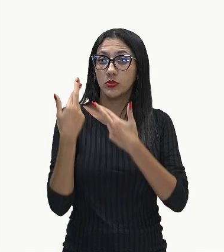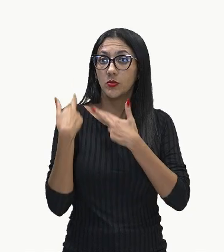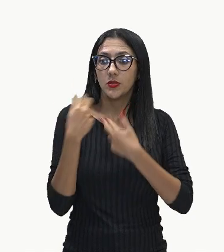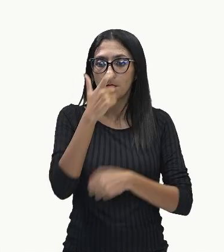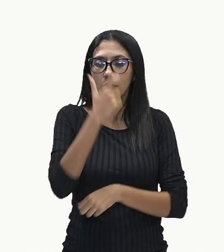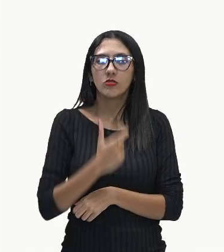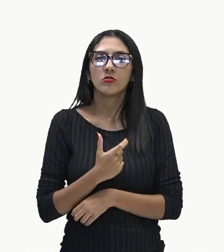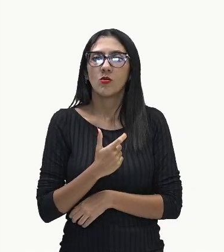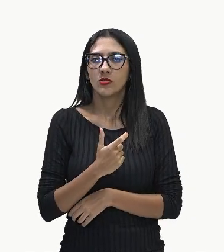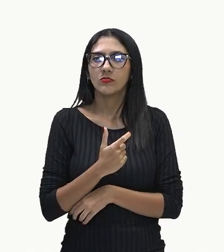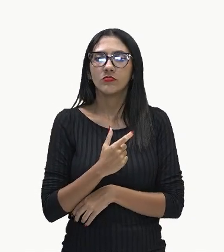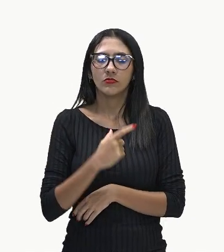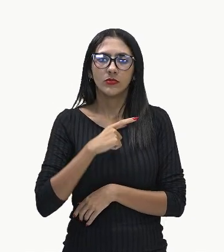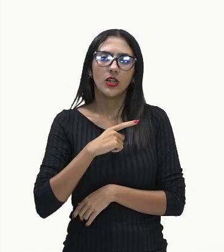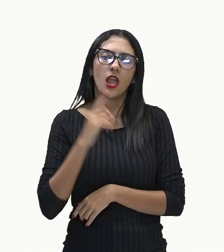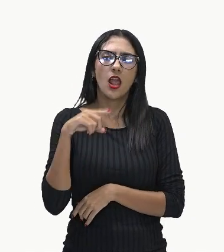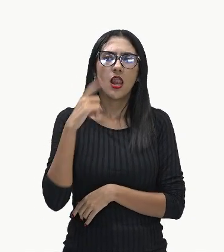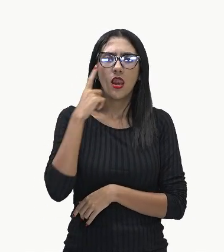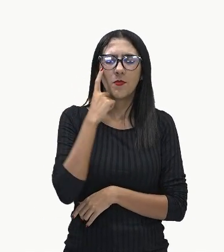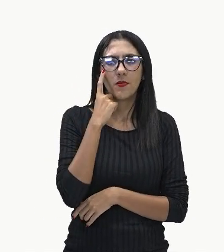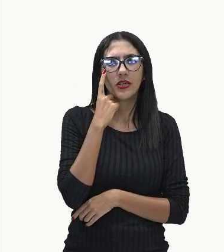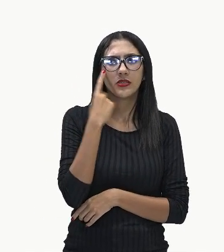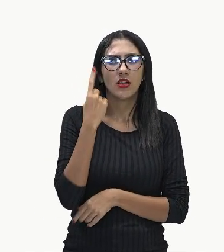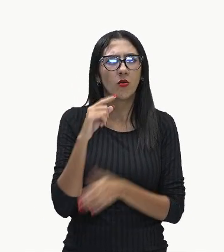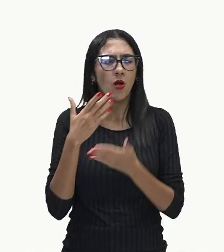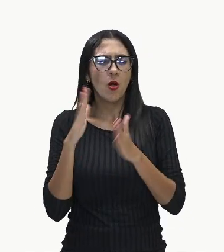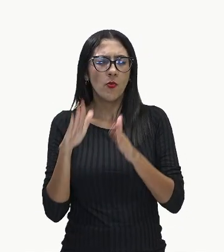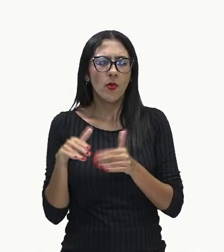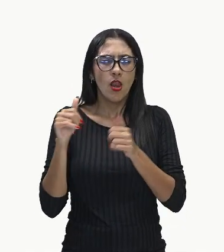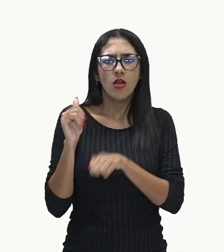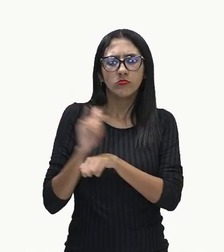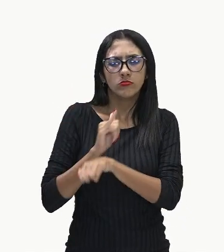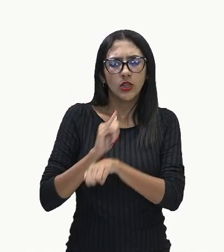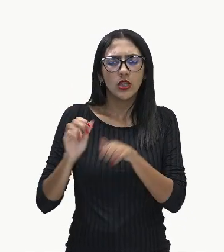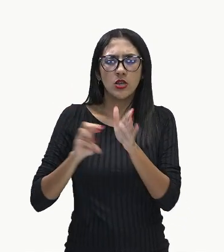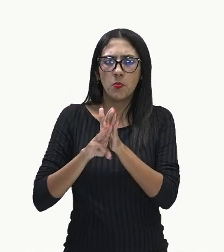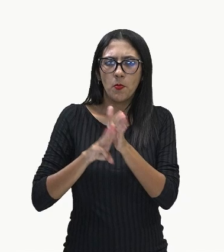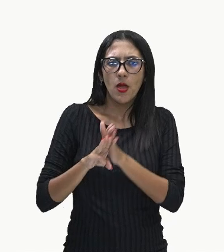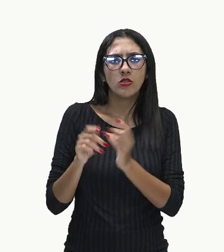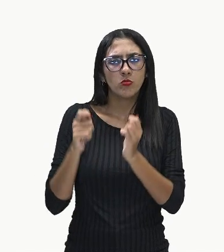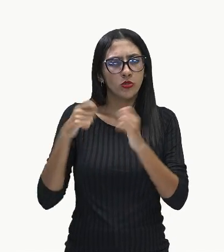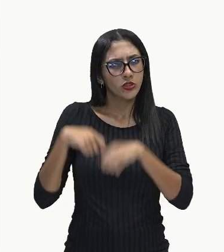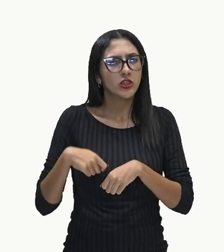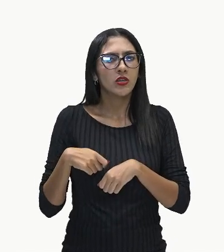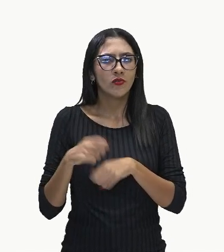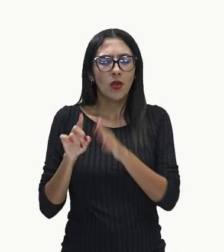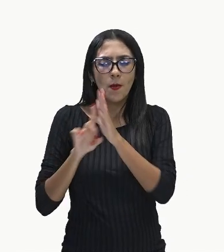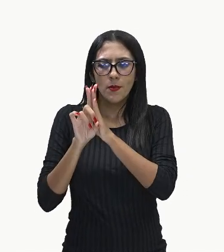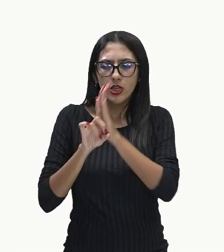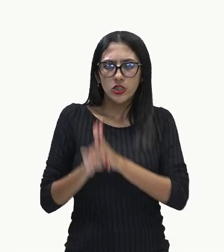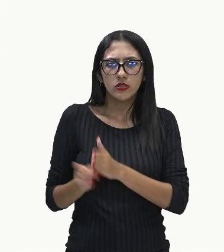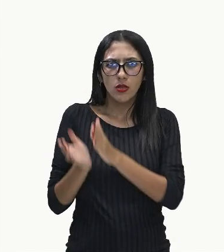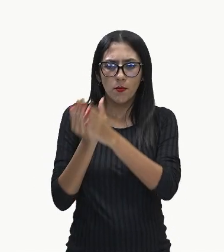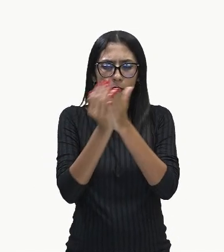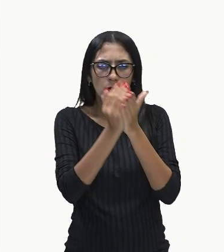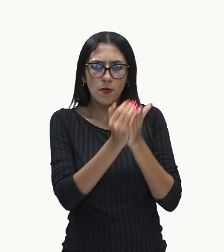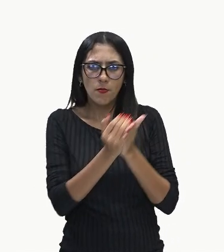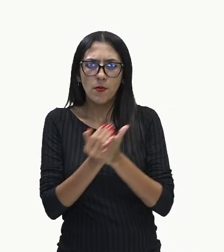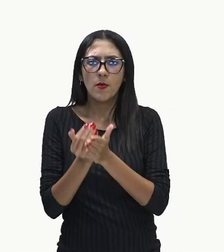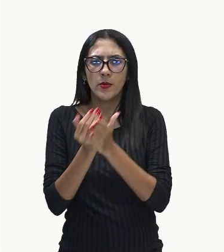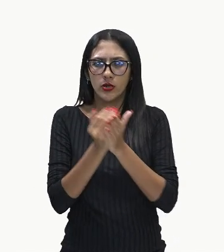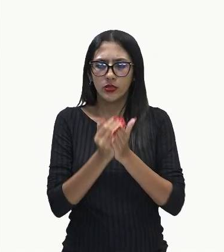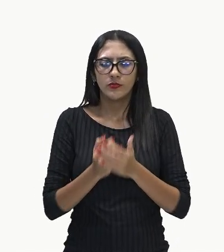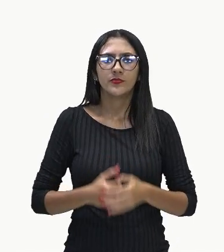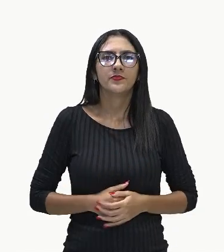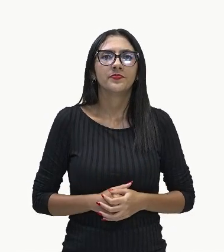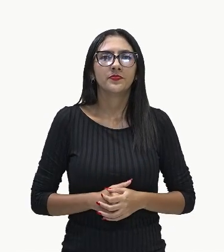organizar, tá? Ela vai criar um sistema para ela poder efetuar essa pesquisa dela de forma mais,